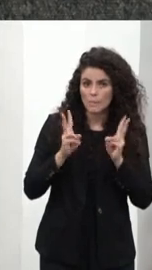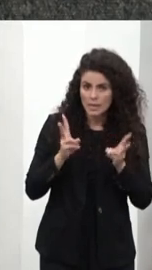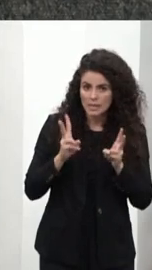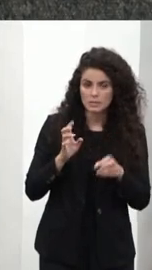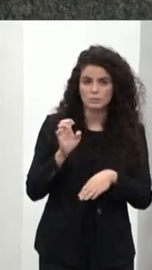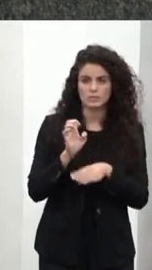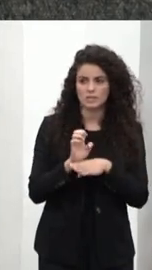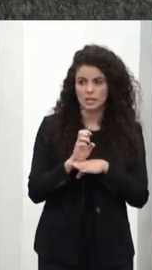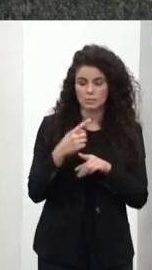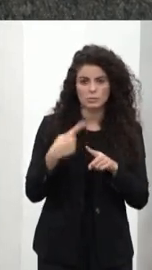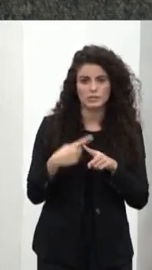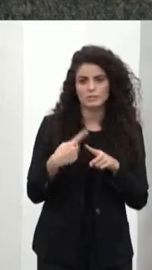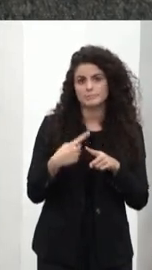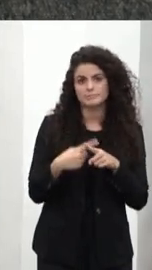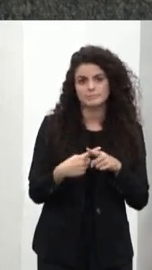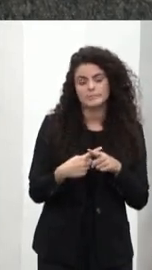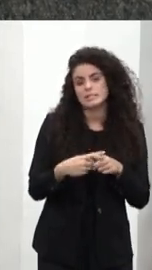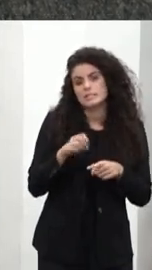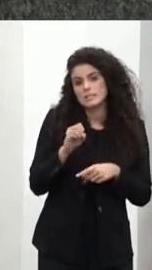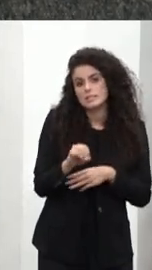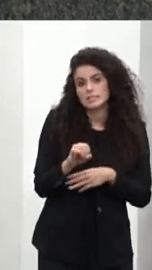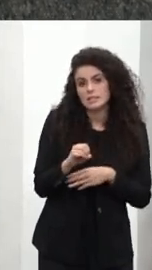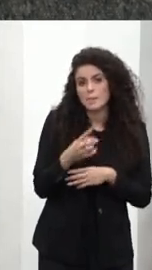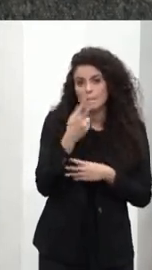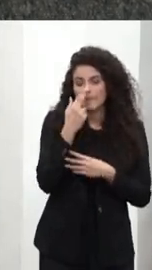porque senão você por